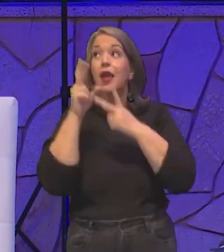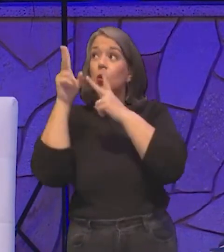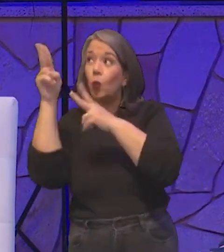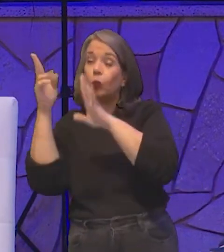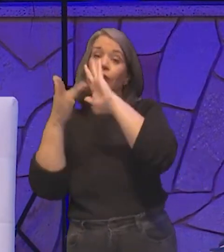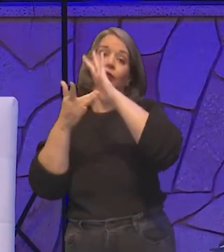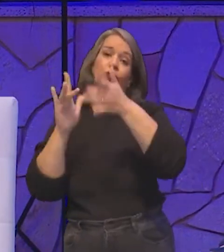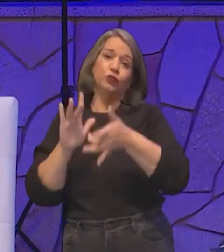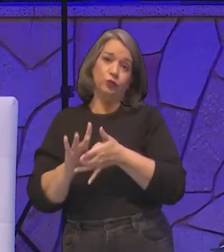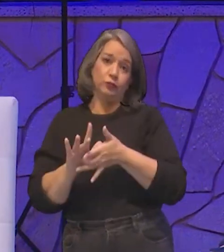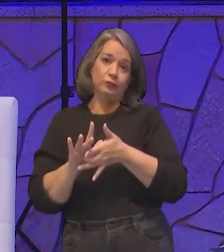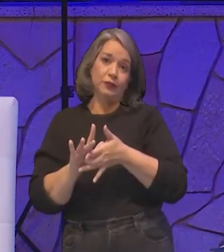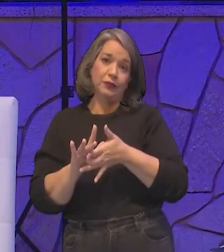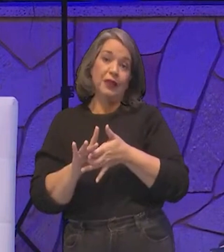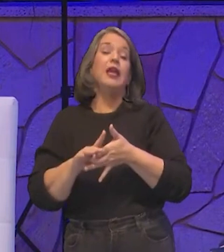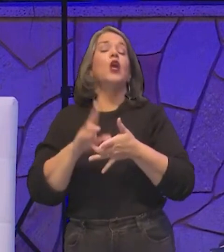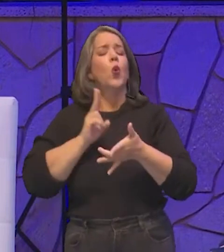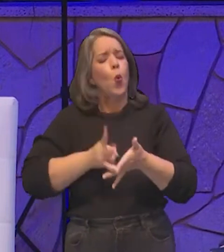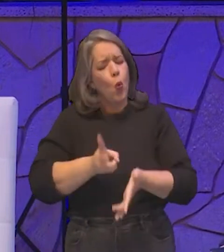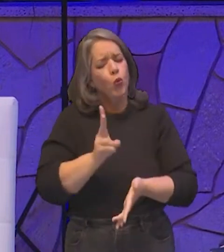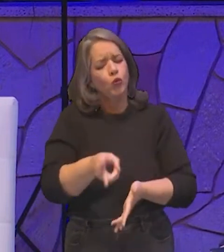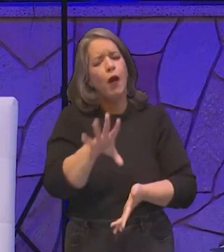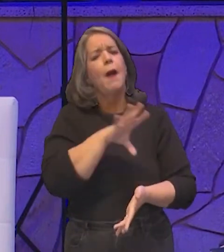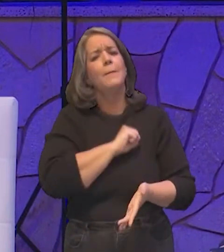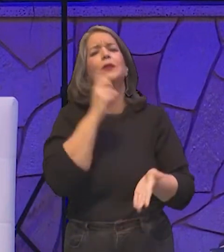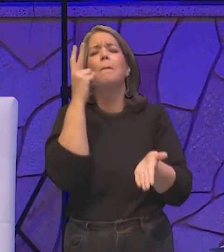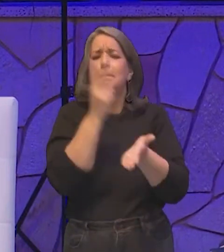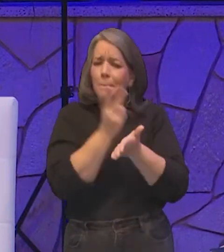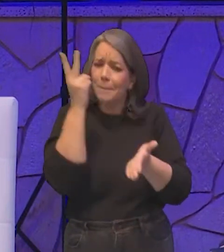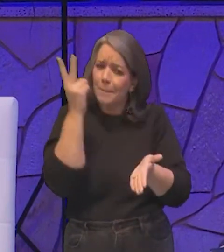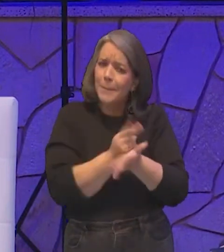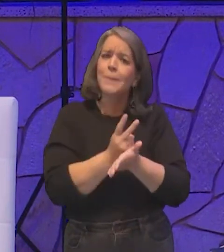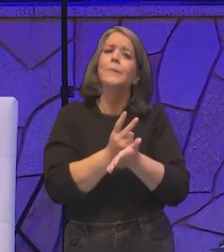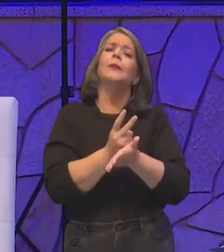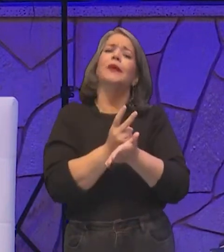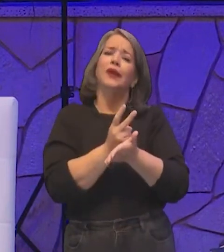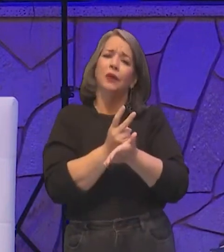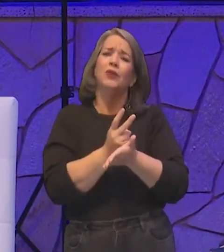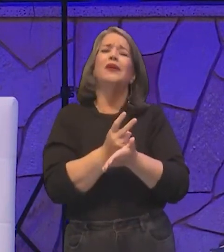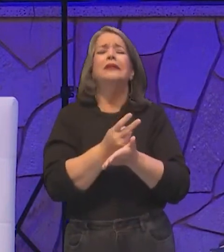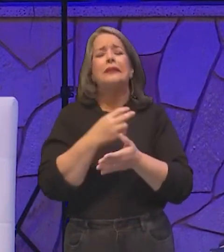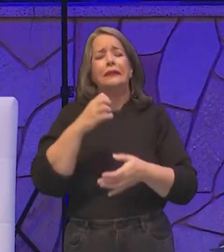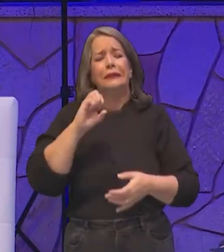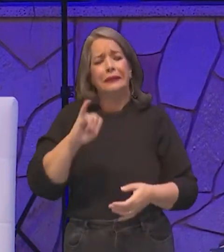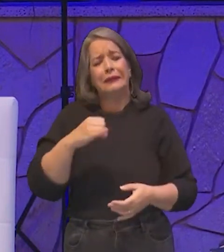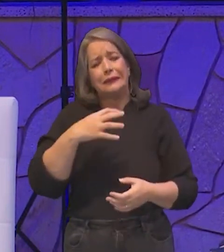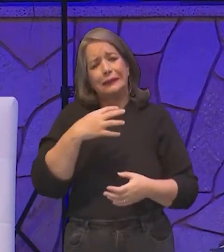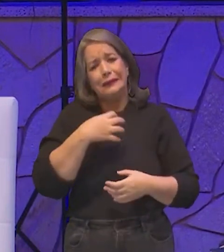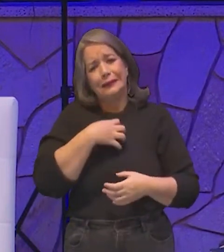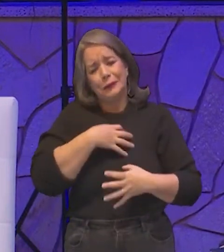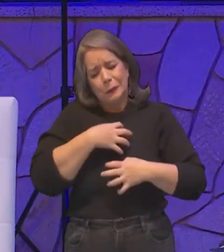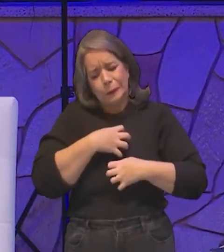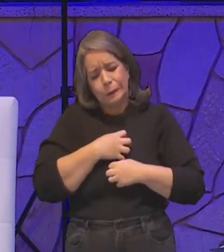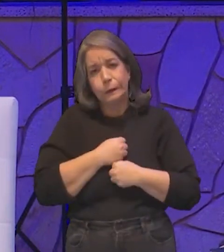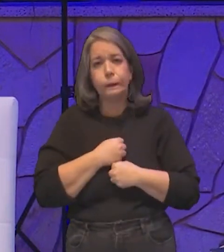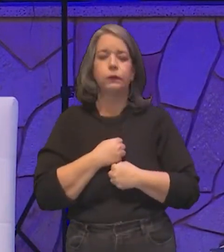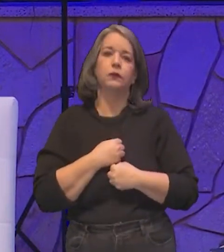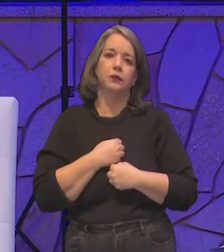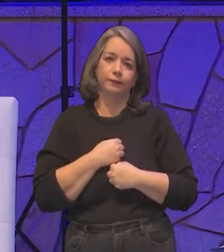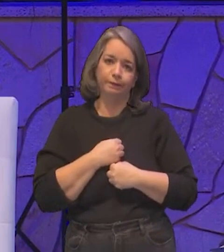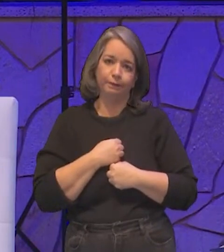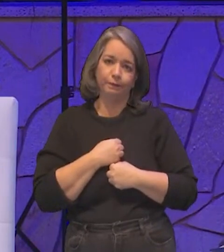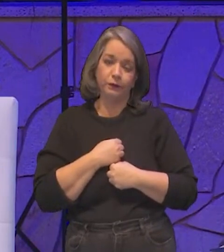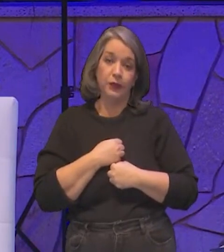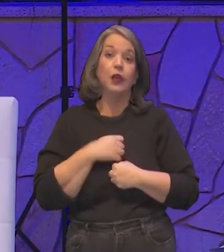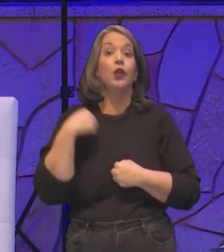magoados e necessitamos entregar o perdão, porque um dia